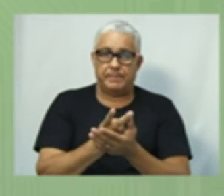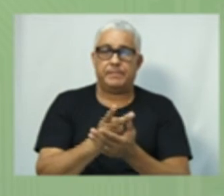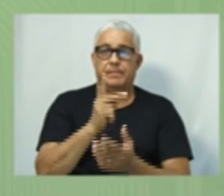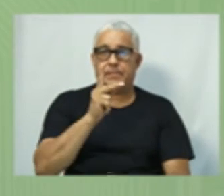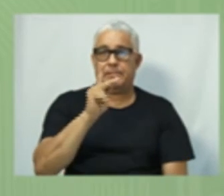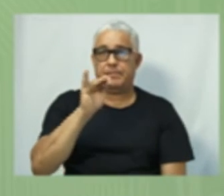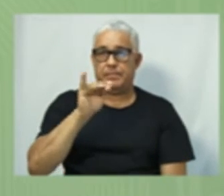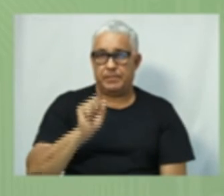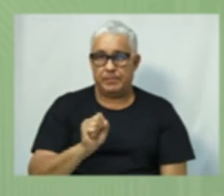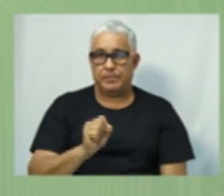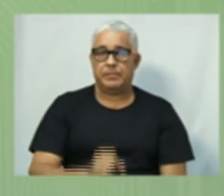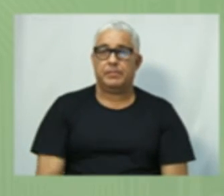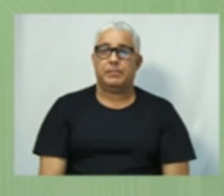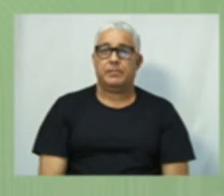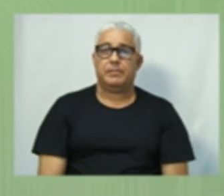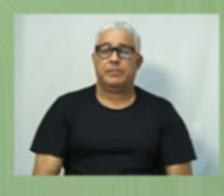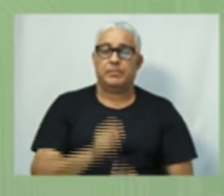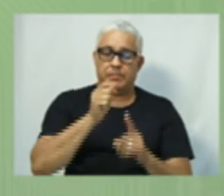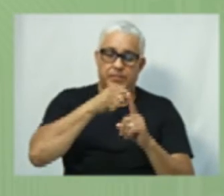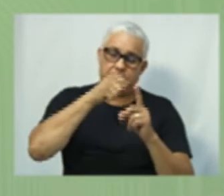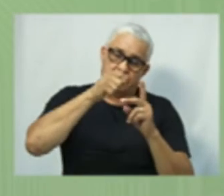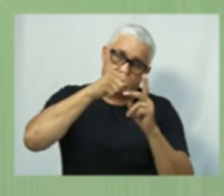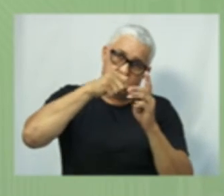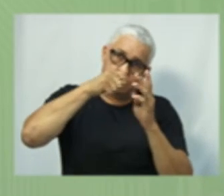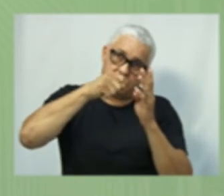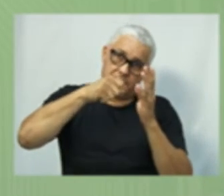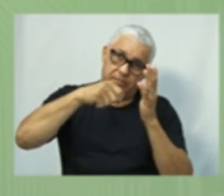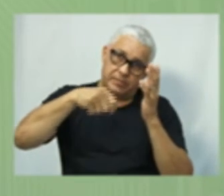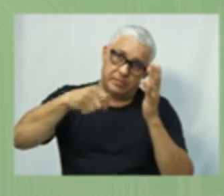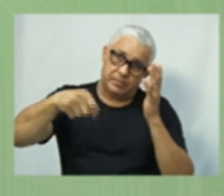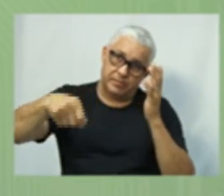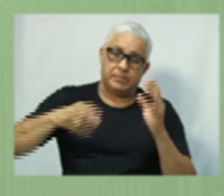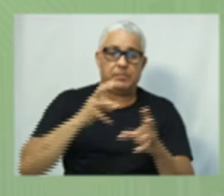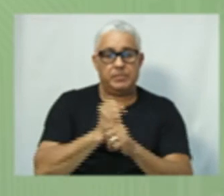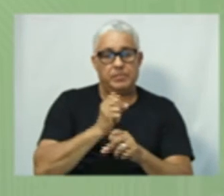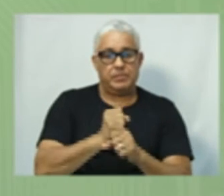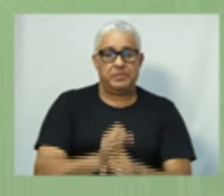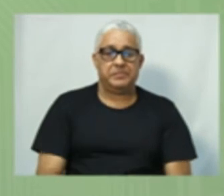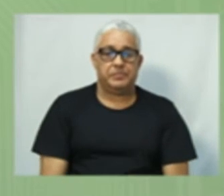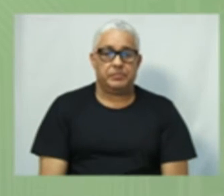PIS. Mensalmente, você vai chegar no PIS aqui e vai calcular.